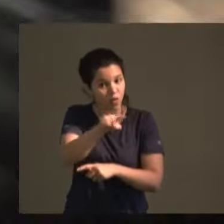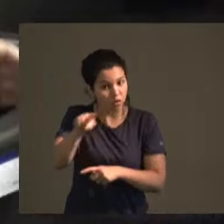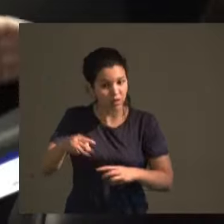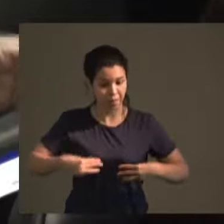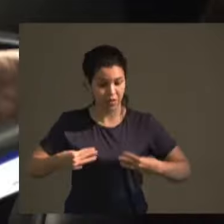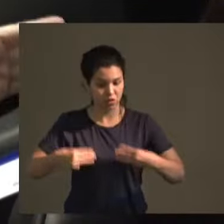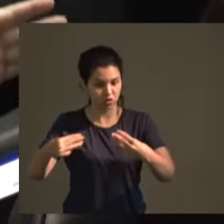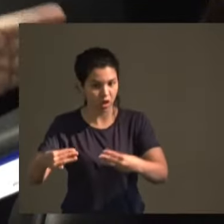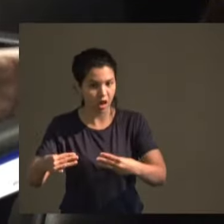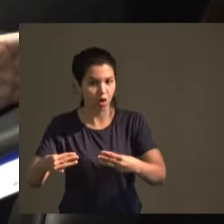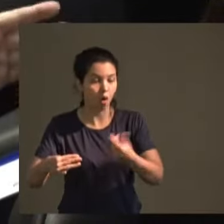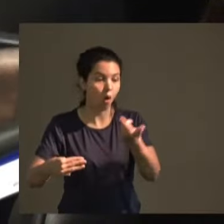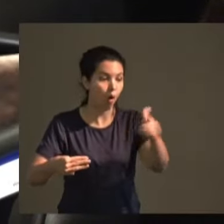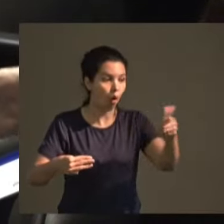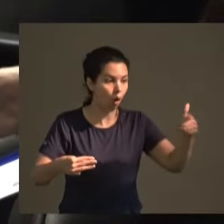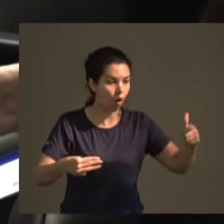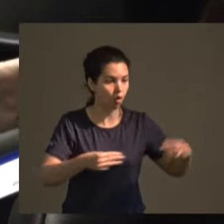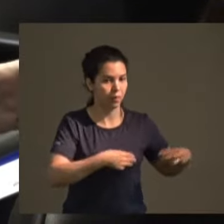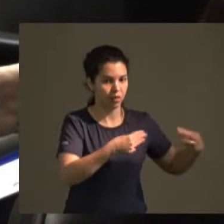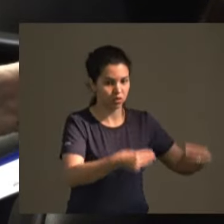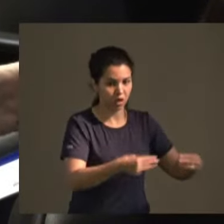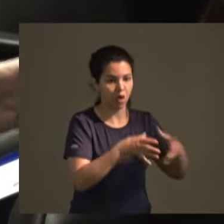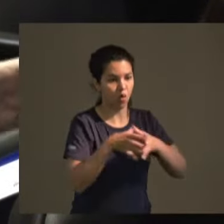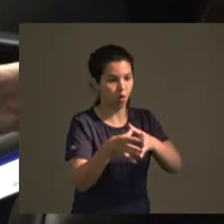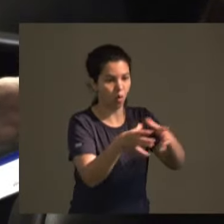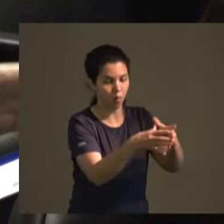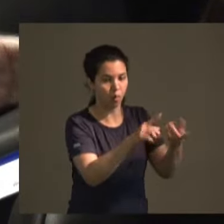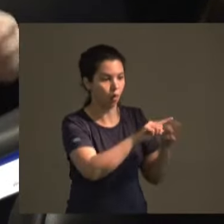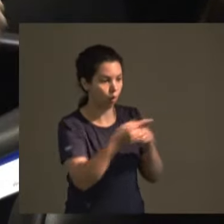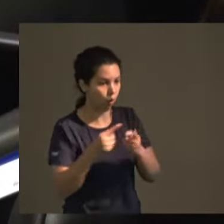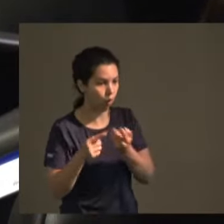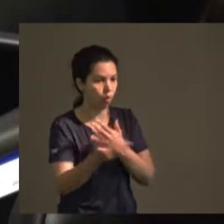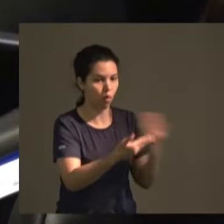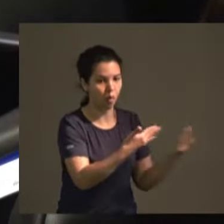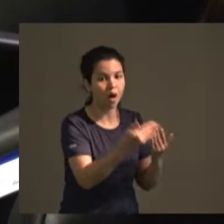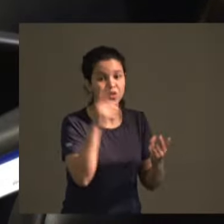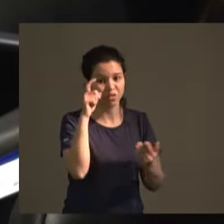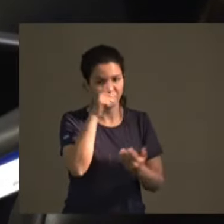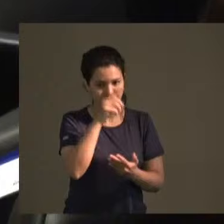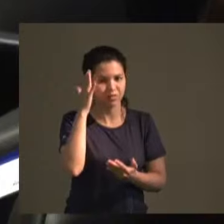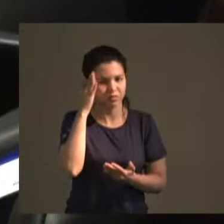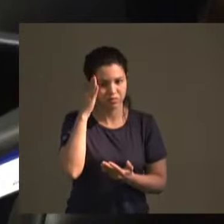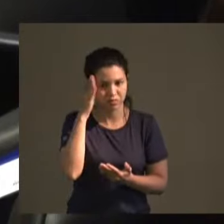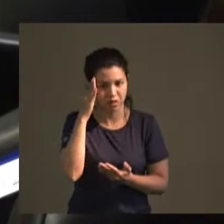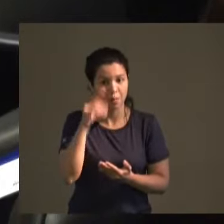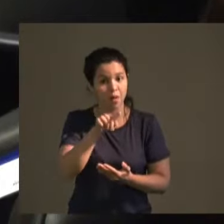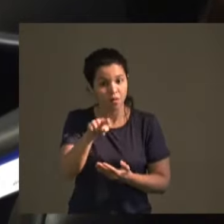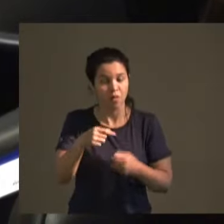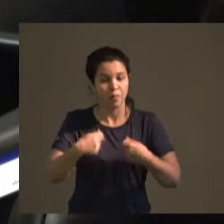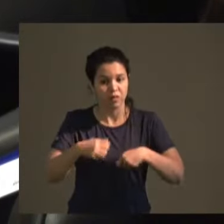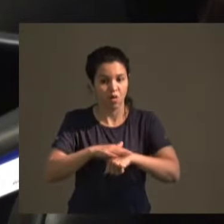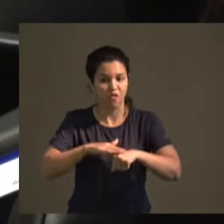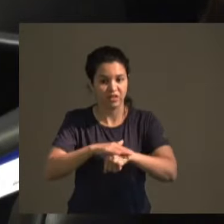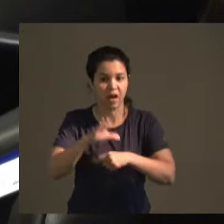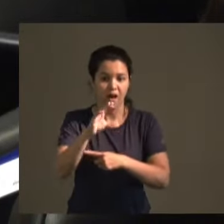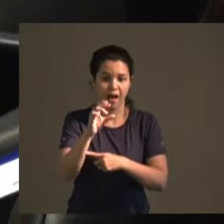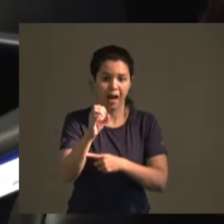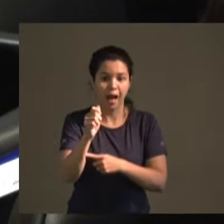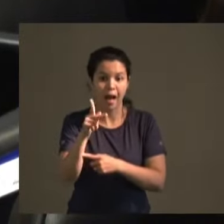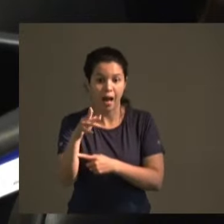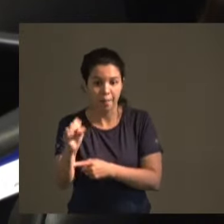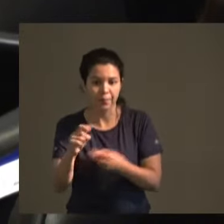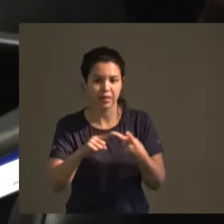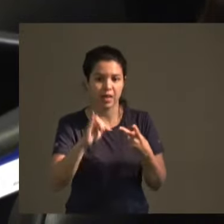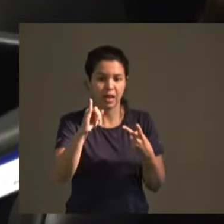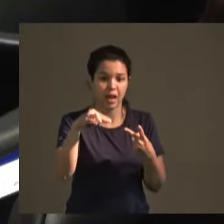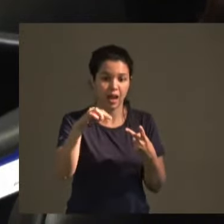educação. Meu pedido é que se converse com o CAPES, com o INEP, com o SISU, com o